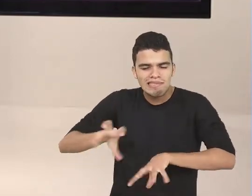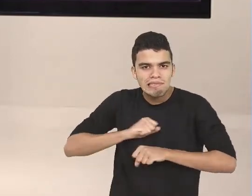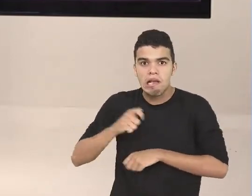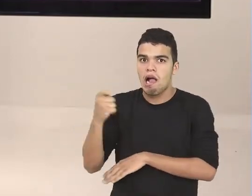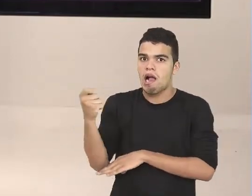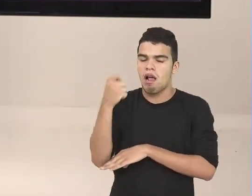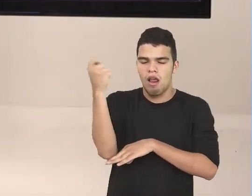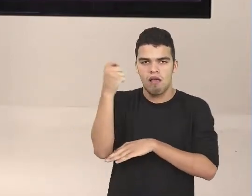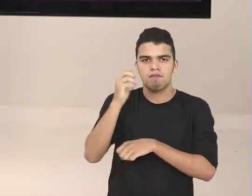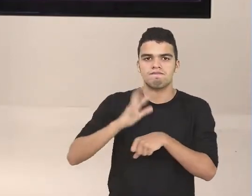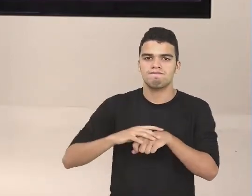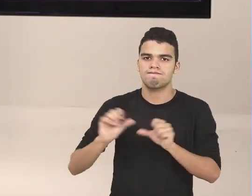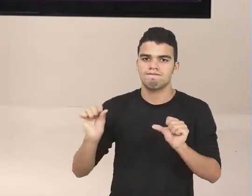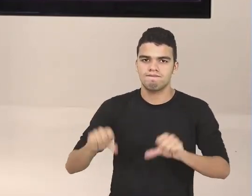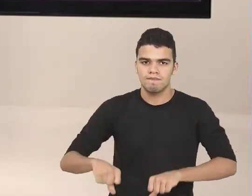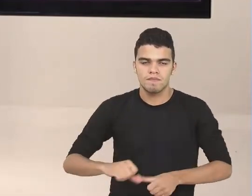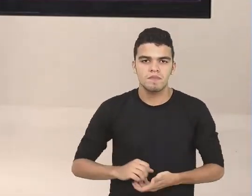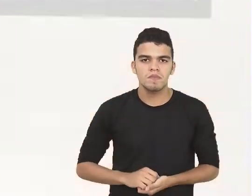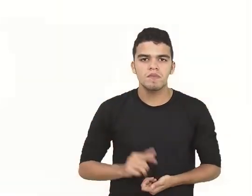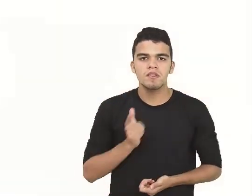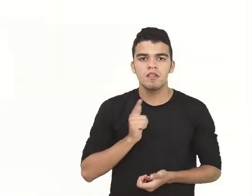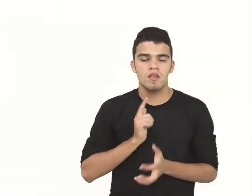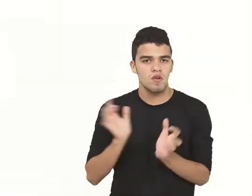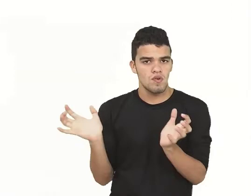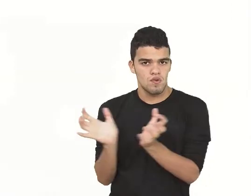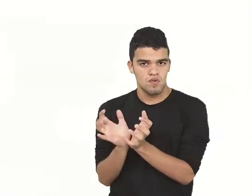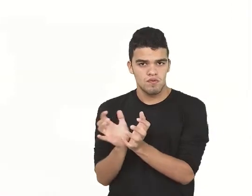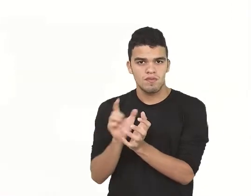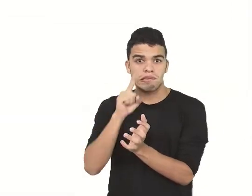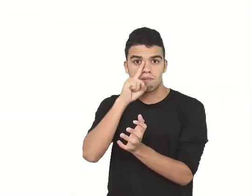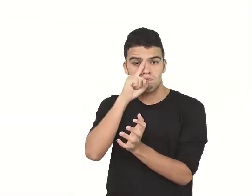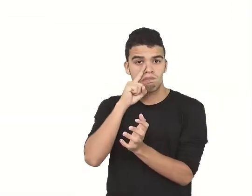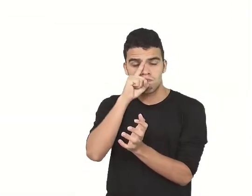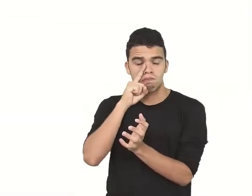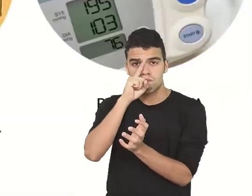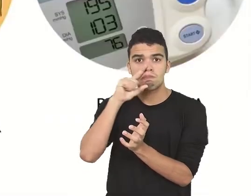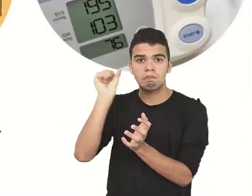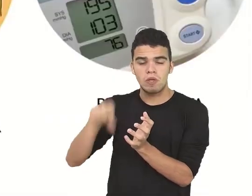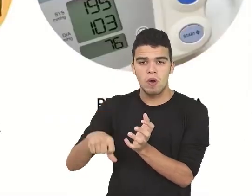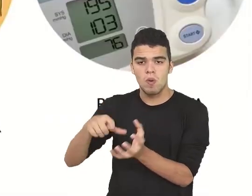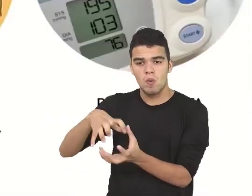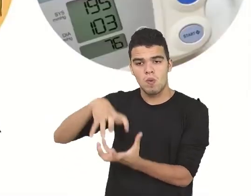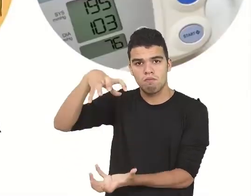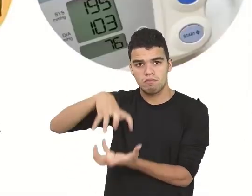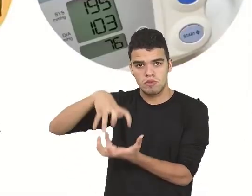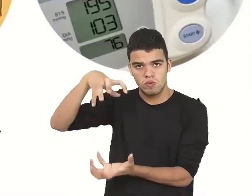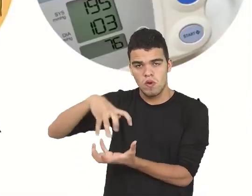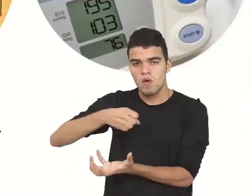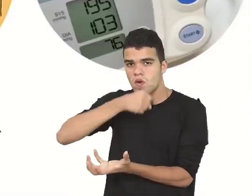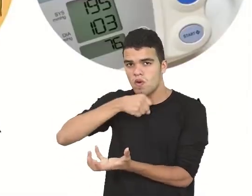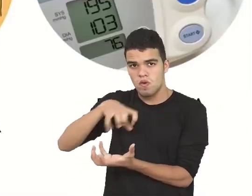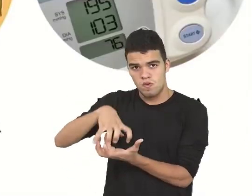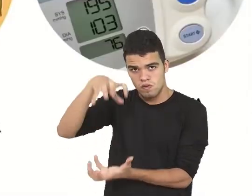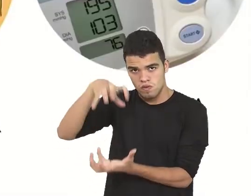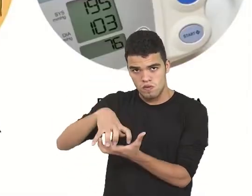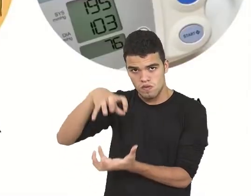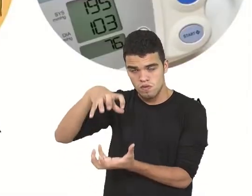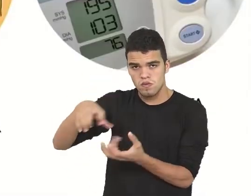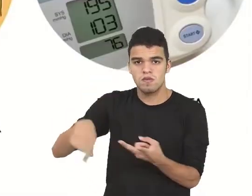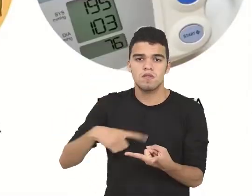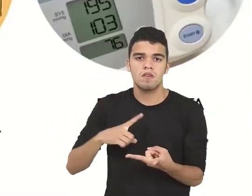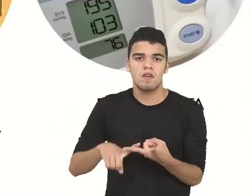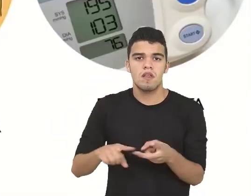doença. Tá? Então nós temos como grupo de risco os idosos, né? E nós temos como grupo de riscos as pessoas